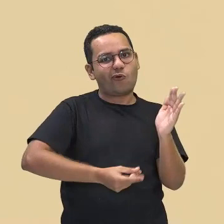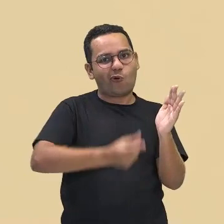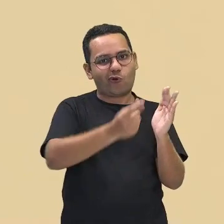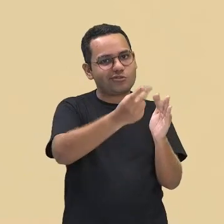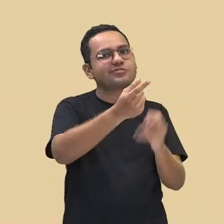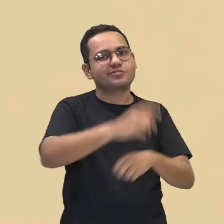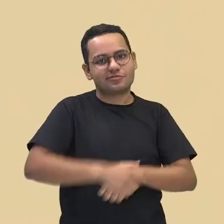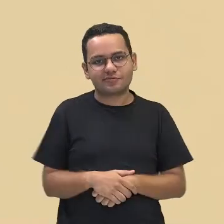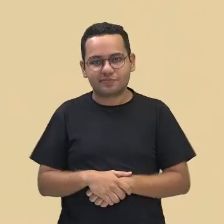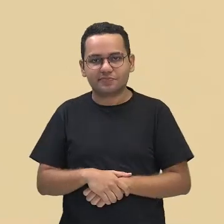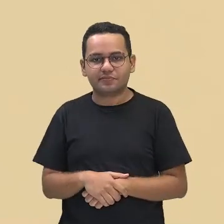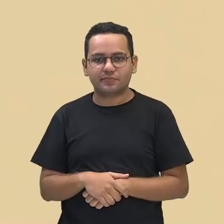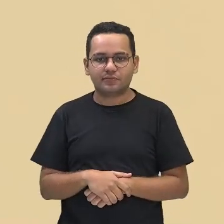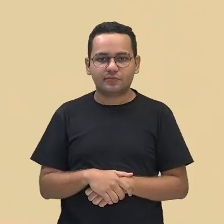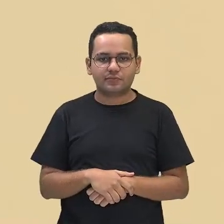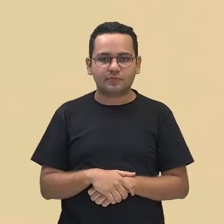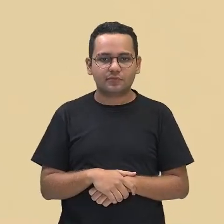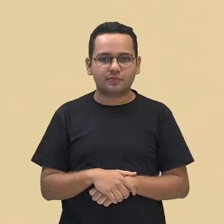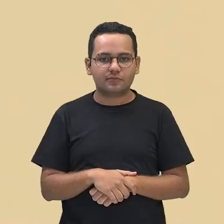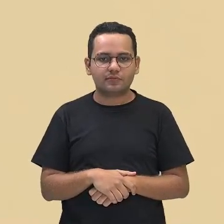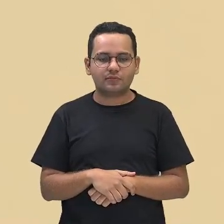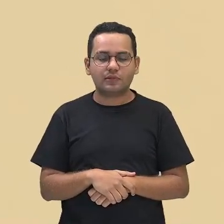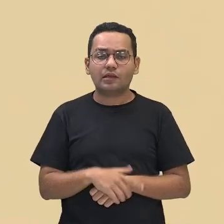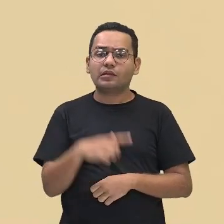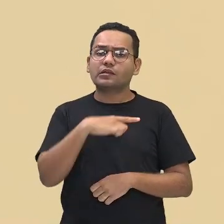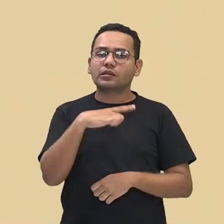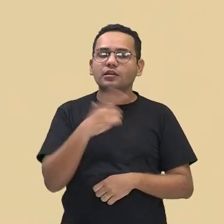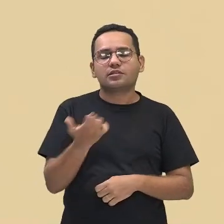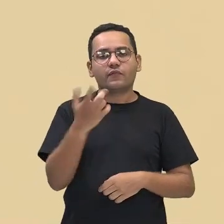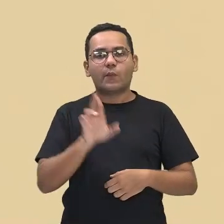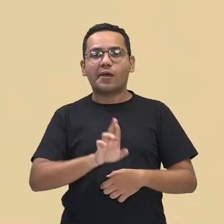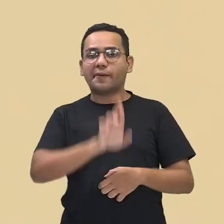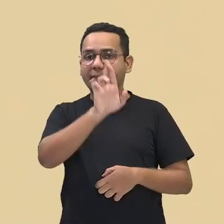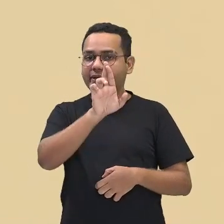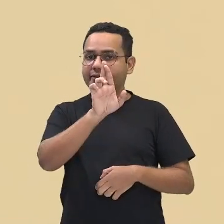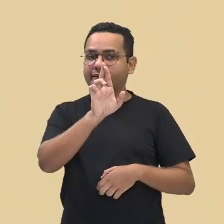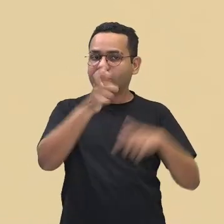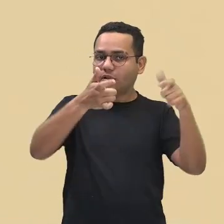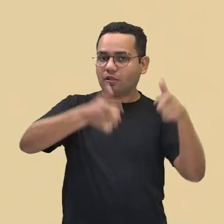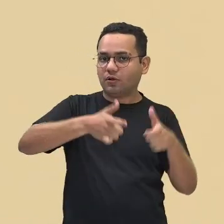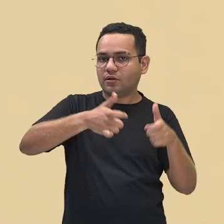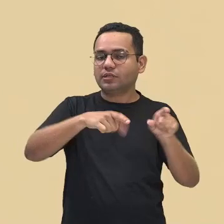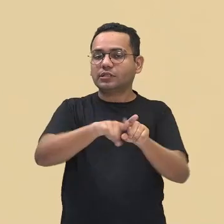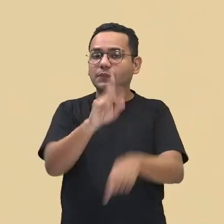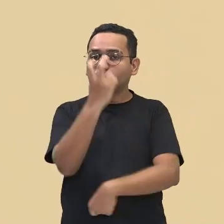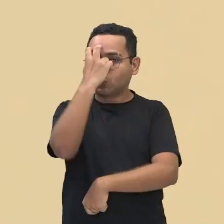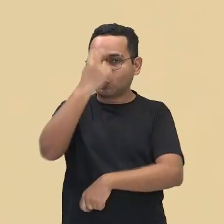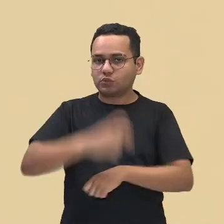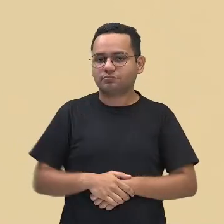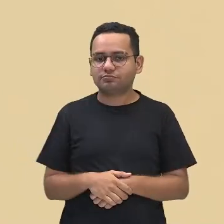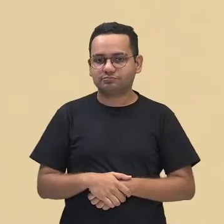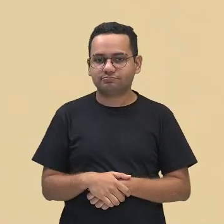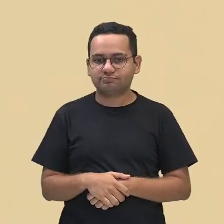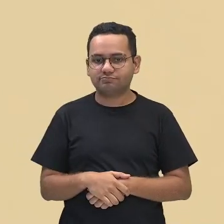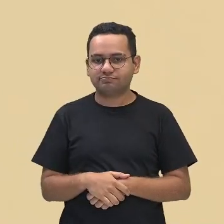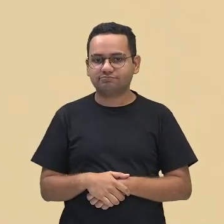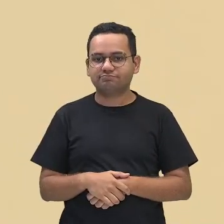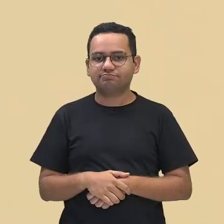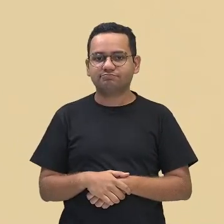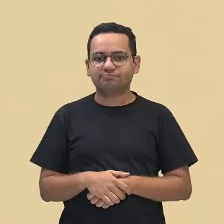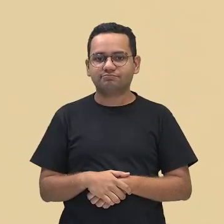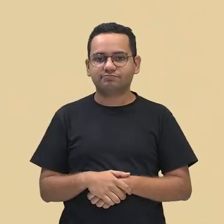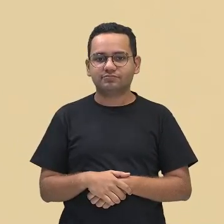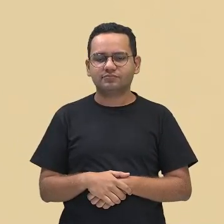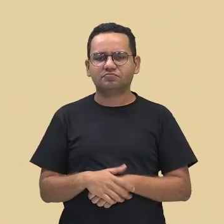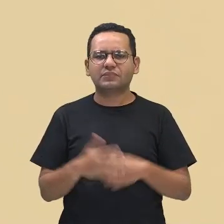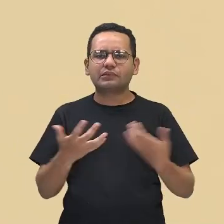cidade como uma música muito representativa do povo e da cultura. Então fica esse sentimento, o autor fala, esse